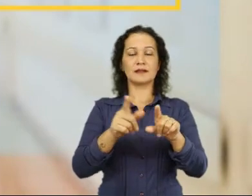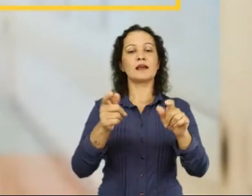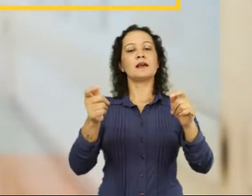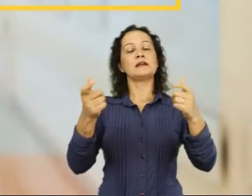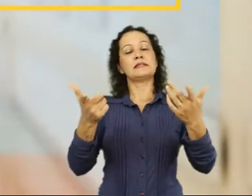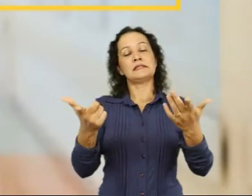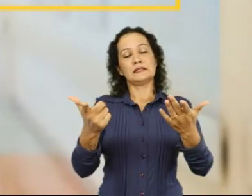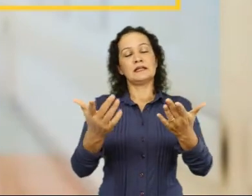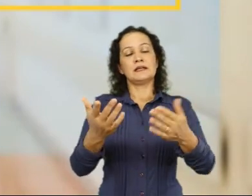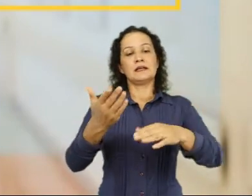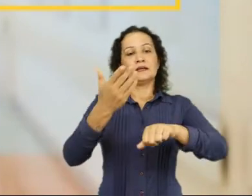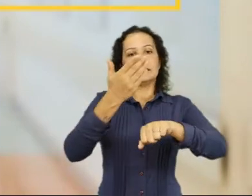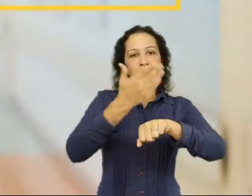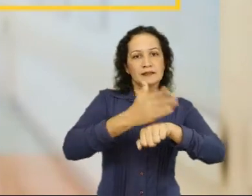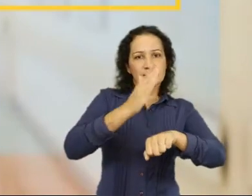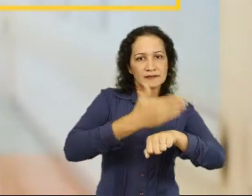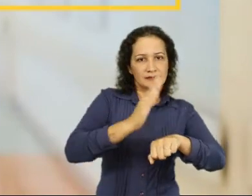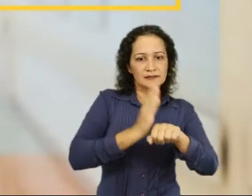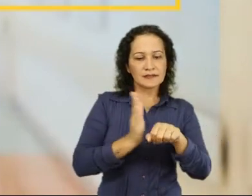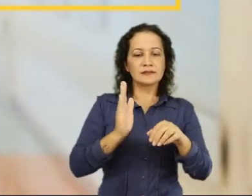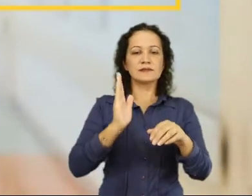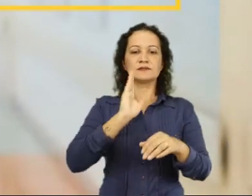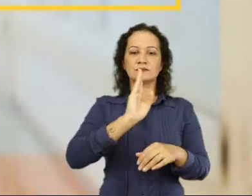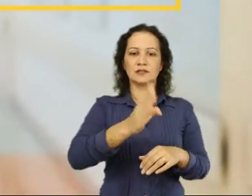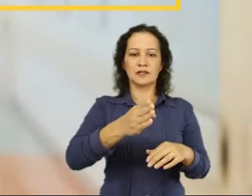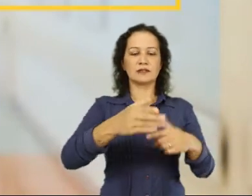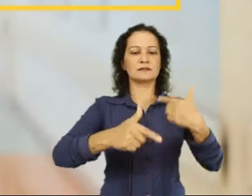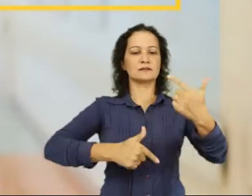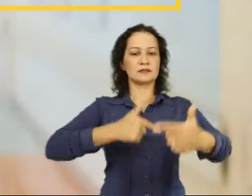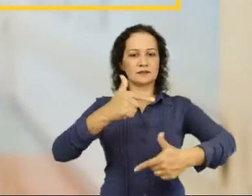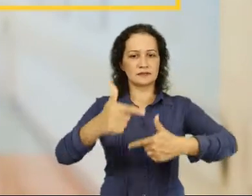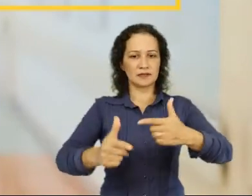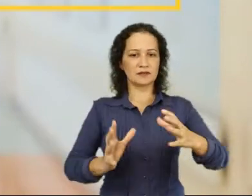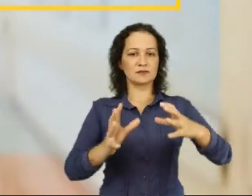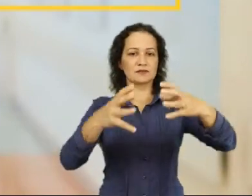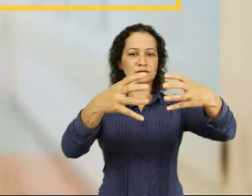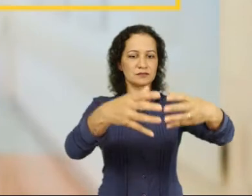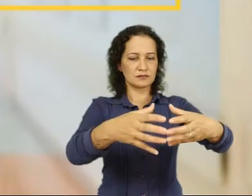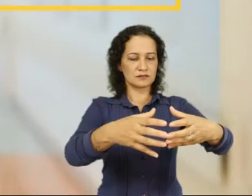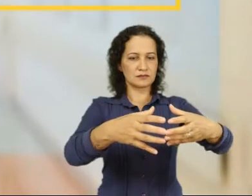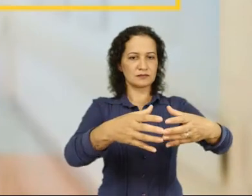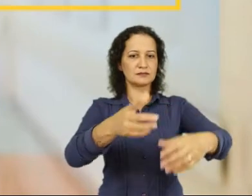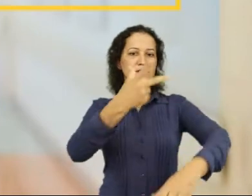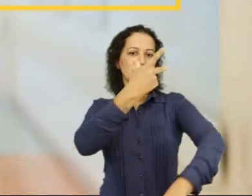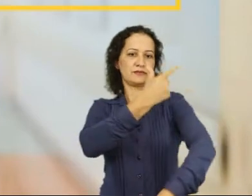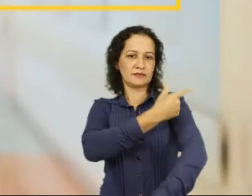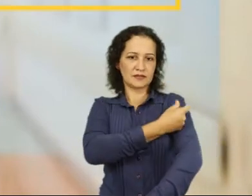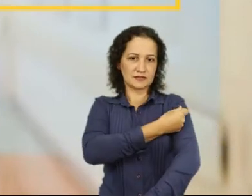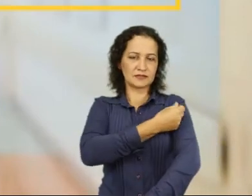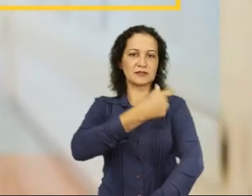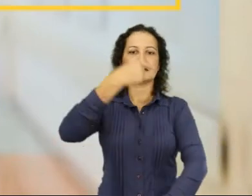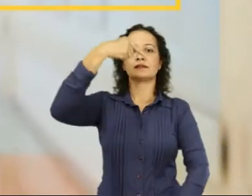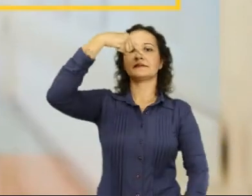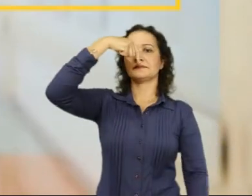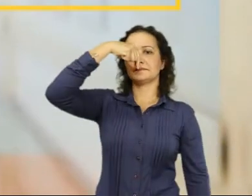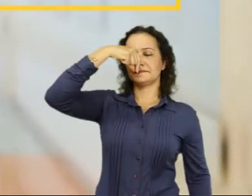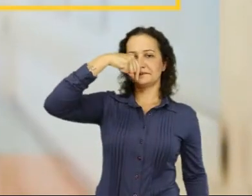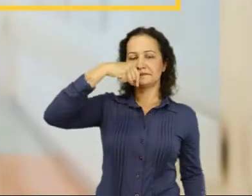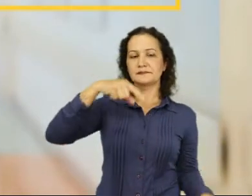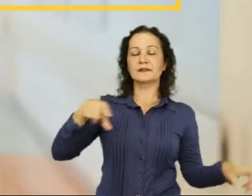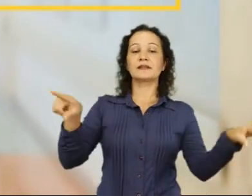a capacitação específica ministrada pelo serviço de imunização, o suporte técnico para a imunização e